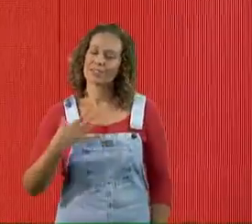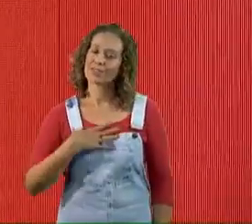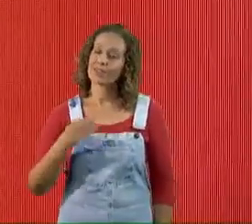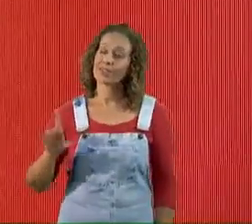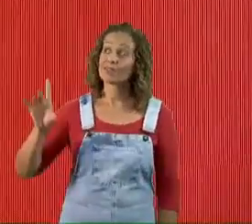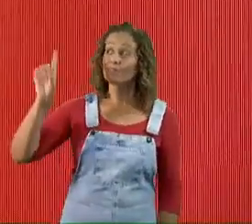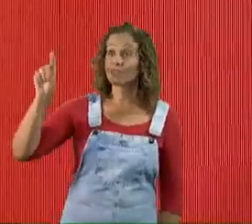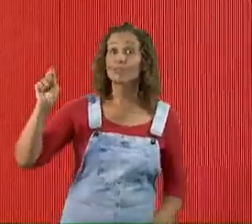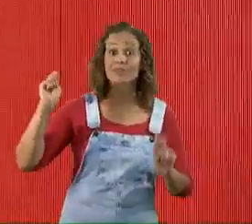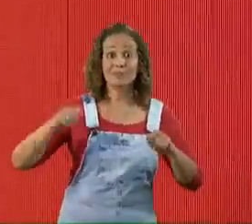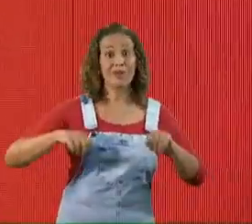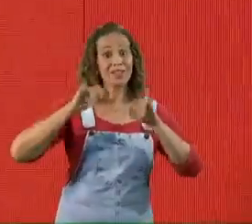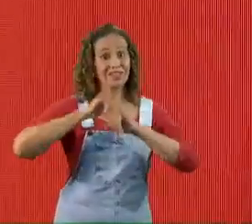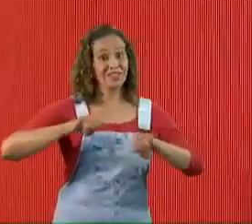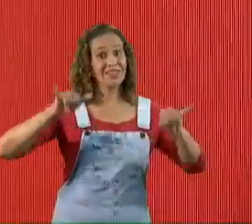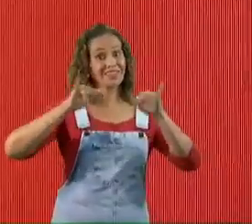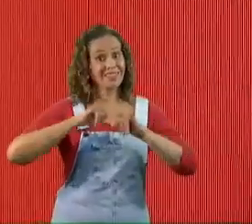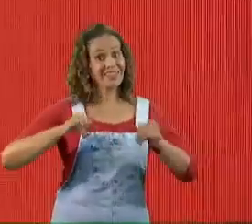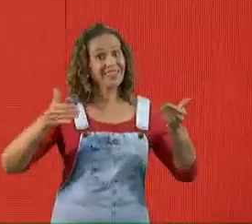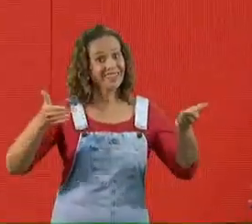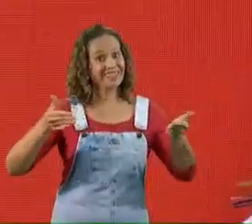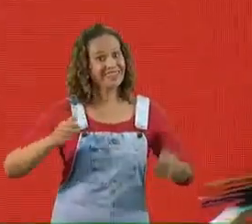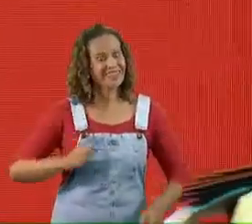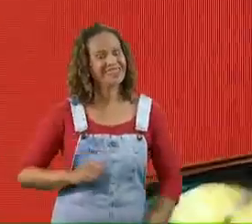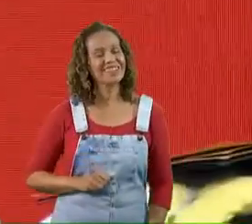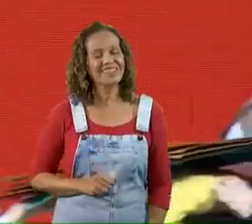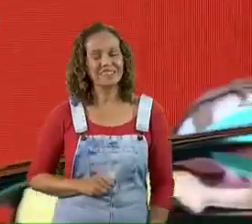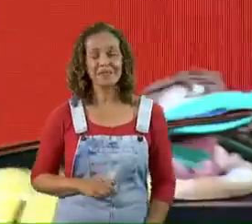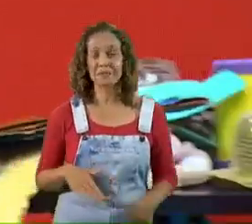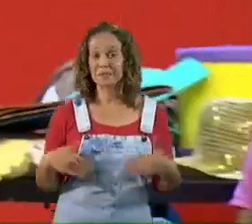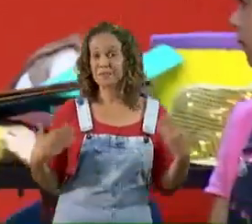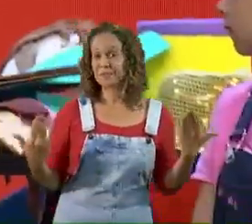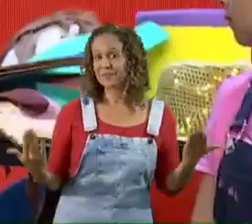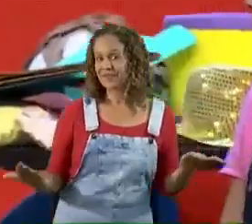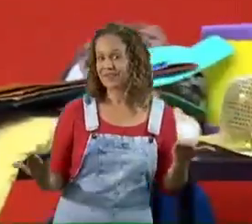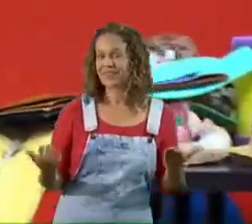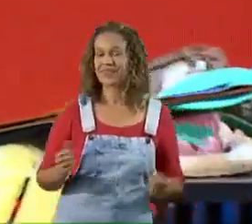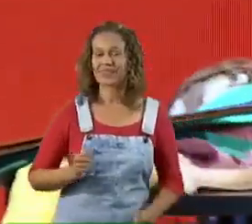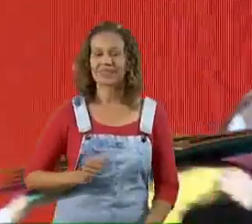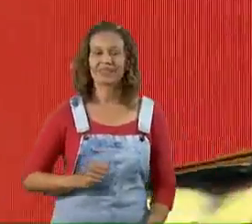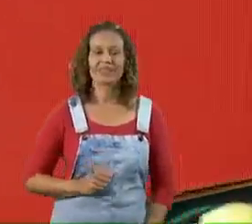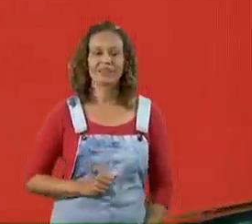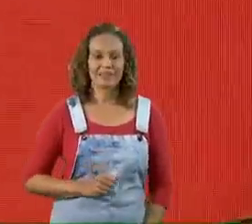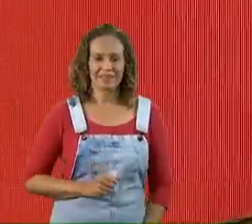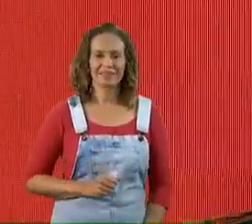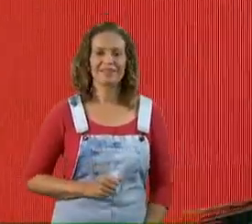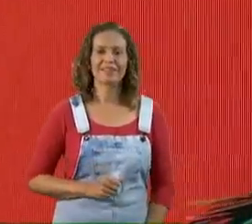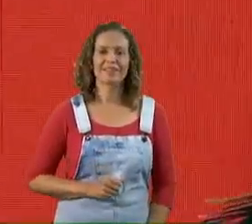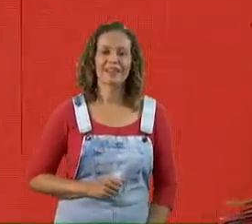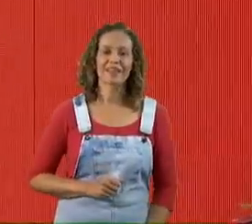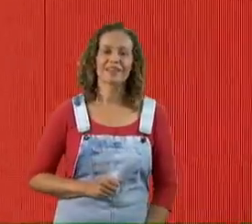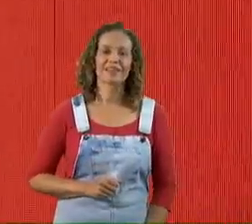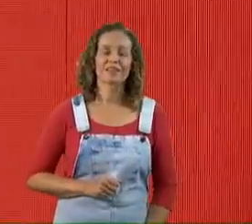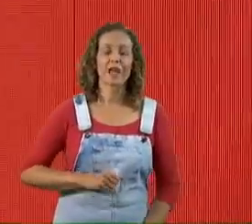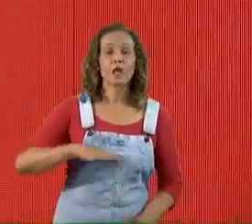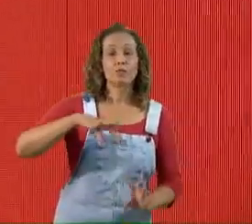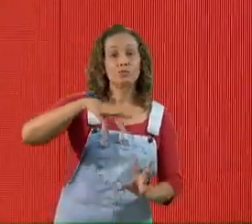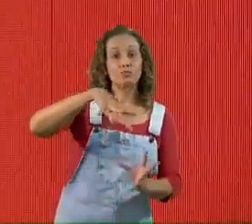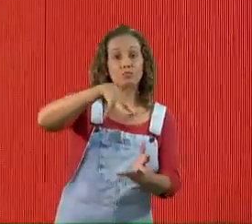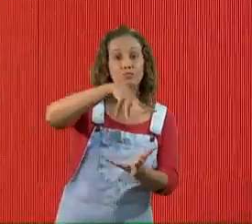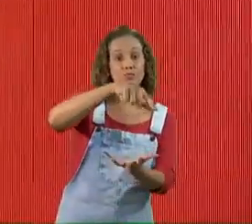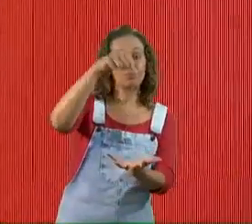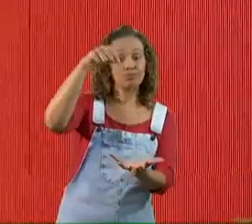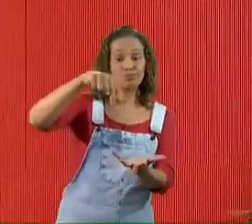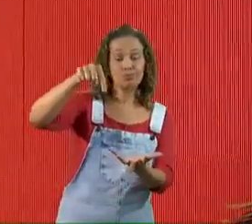pode contar isso. Pois é, então, anuncie entre as